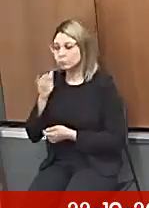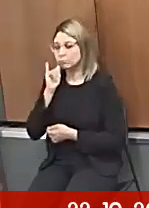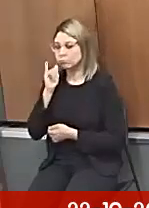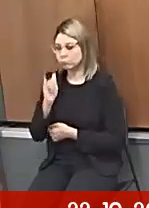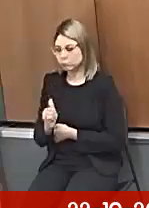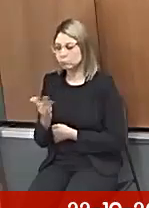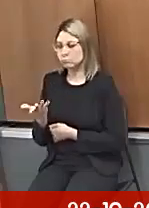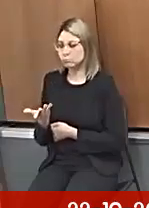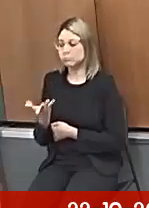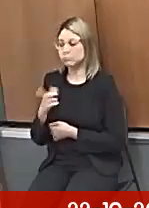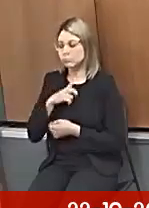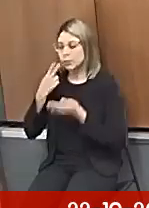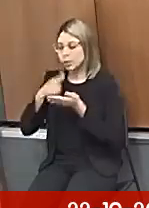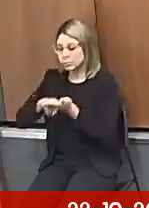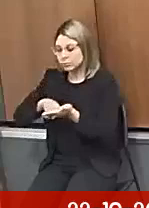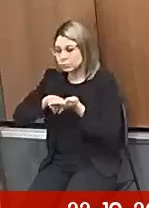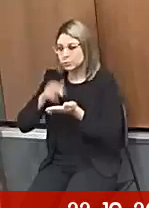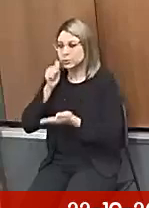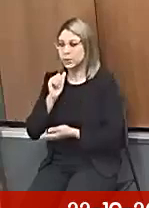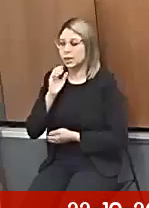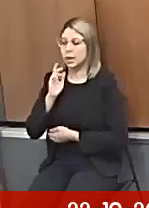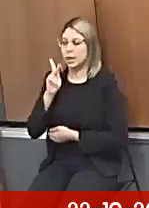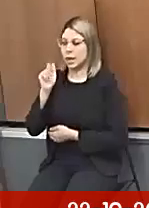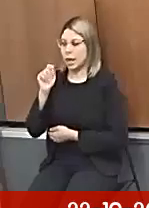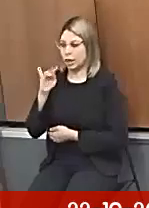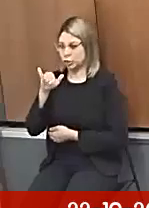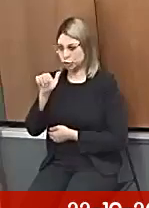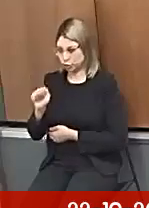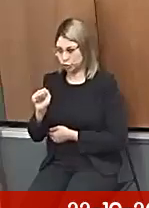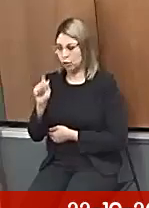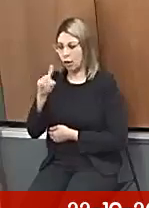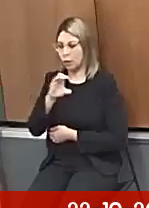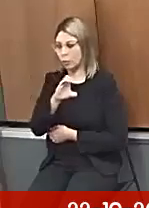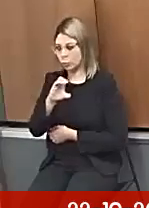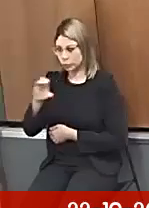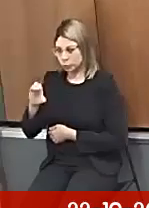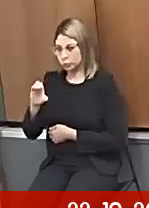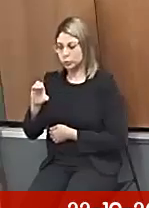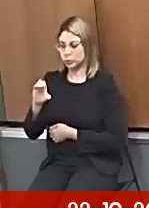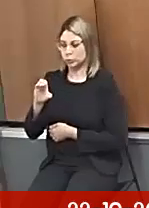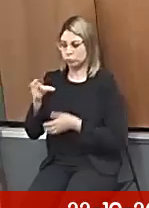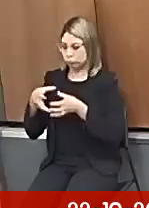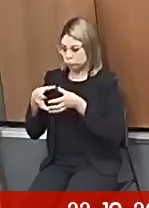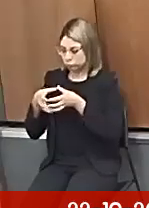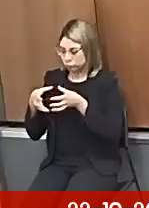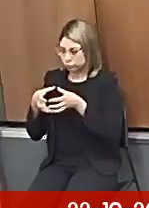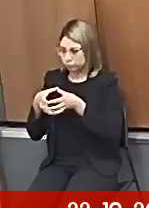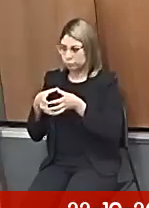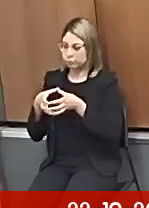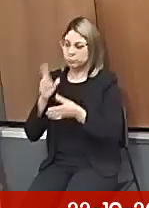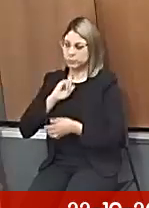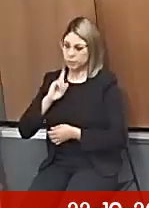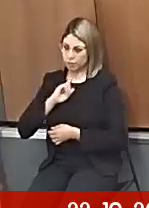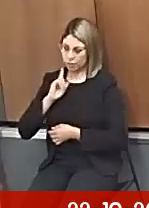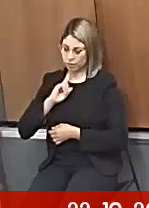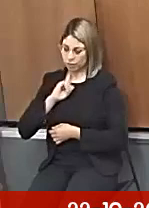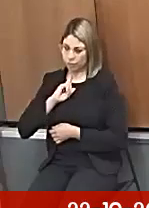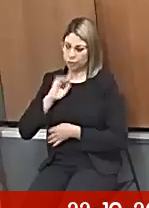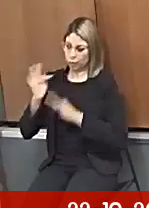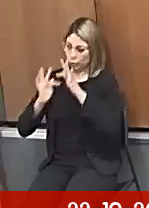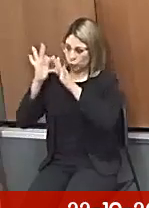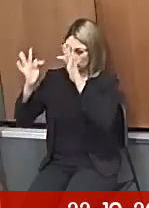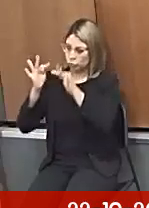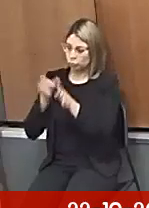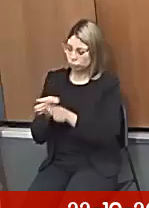o recebimento de correspondência da senhora Kátia Ferraz Ferreira, coordenadora da Rede Mineira de Tecnologia Assistiva